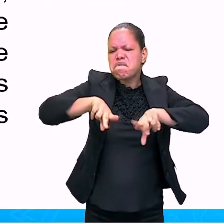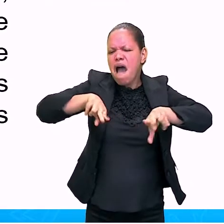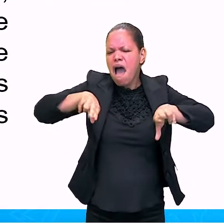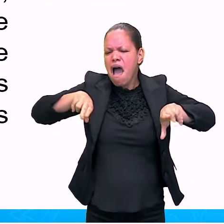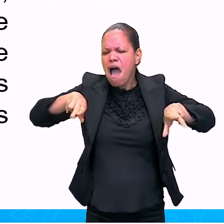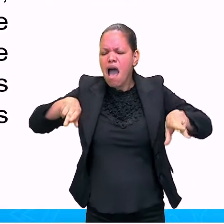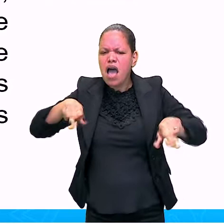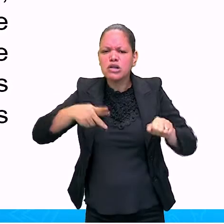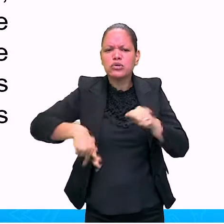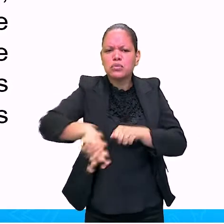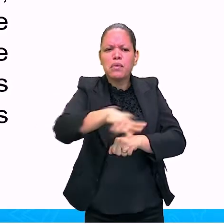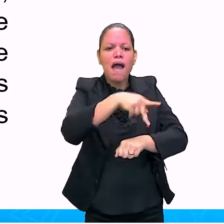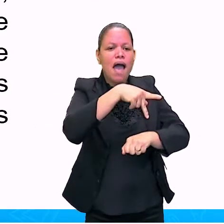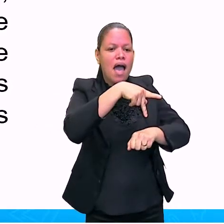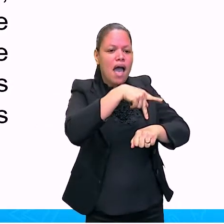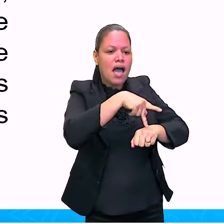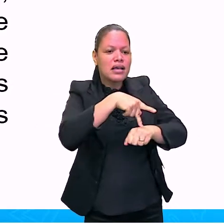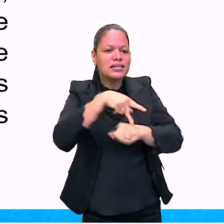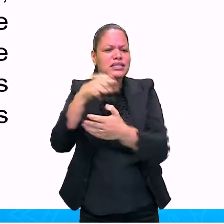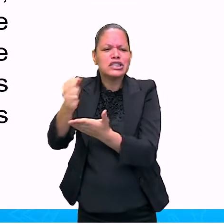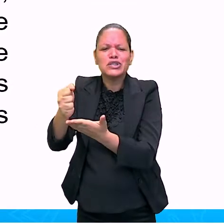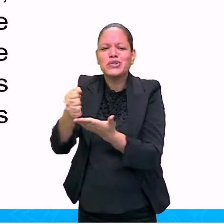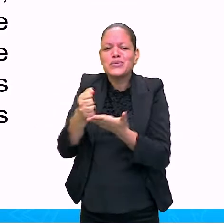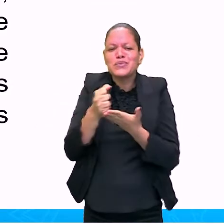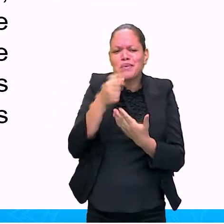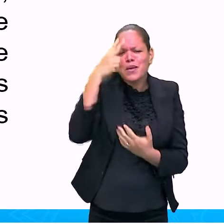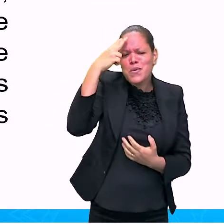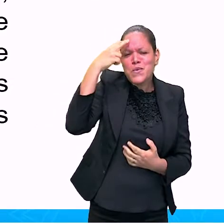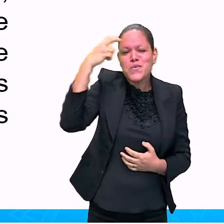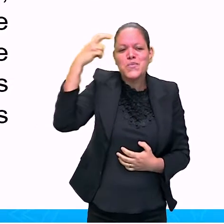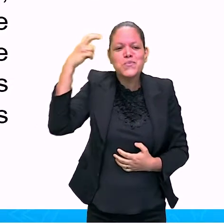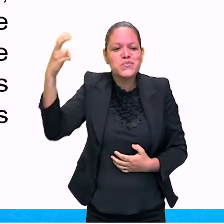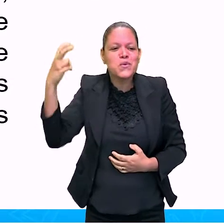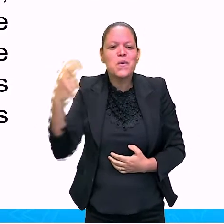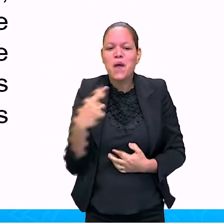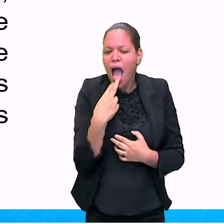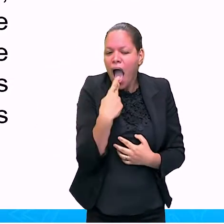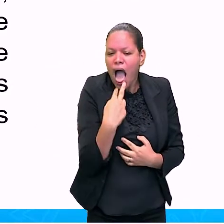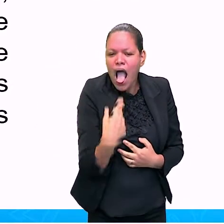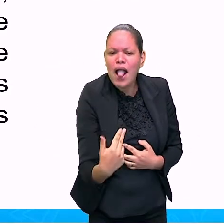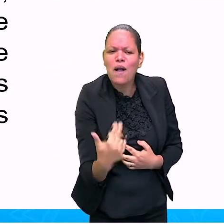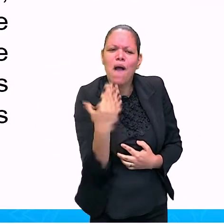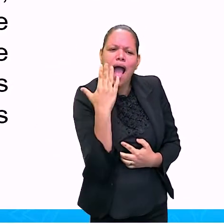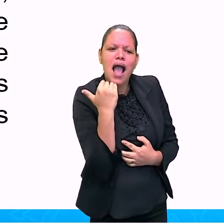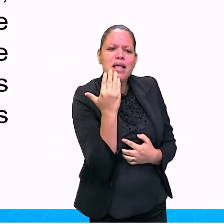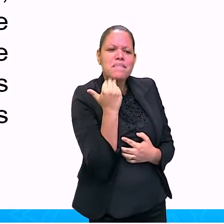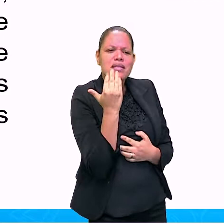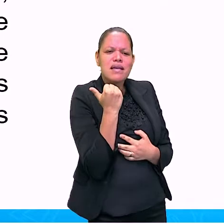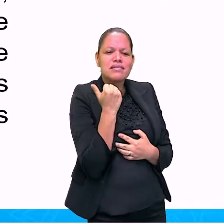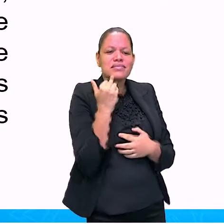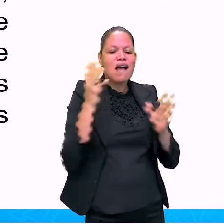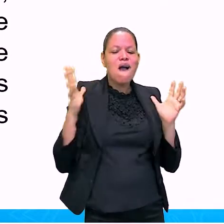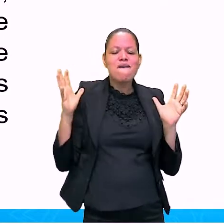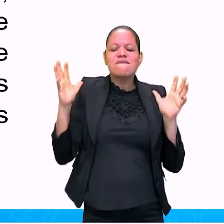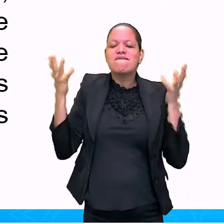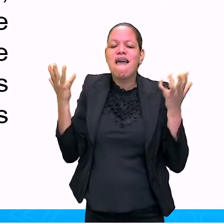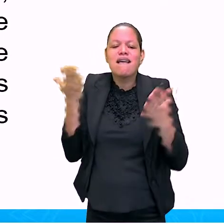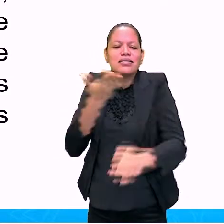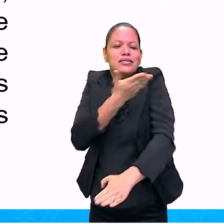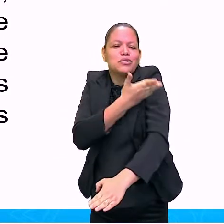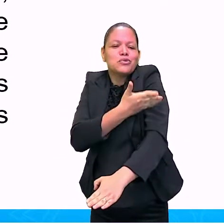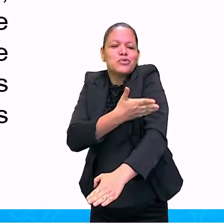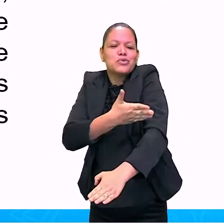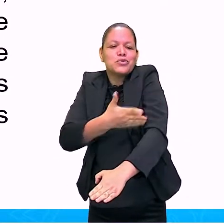festas e tradições, e em muitas outras características culturais do nosso país. O nosso